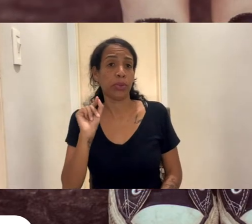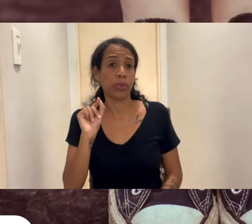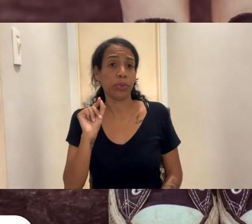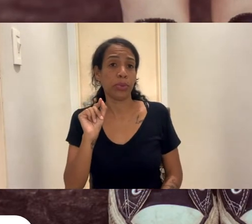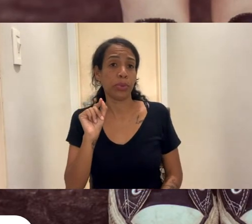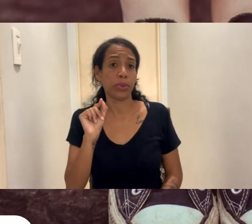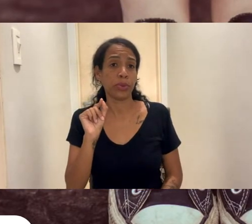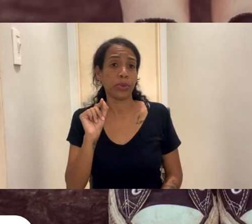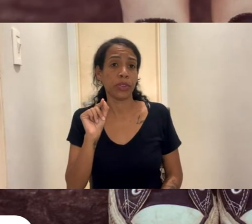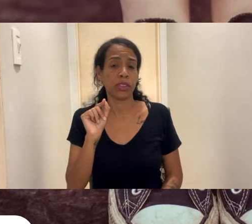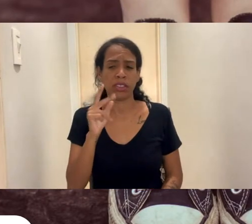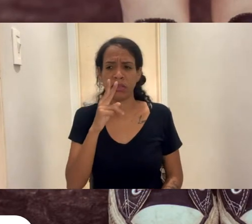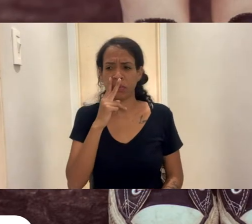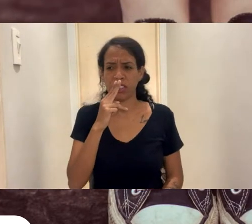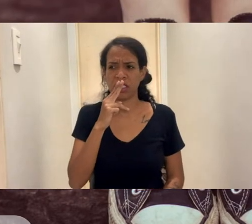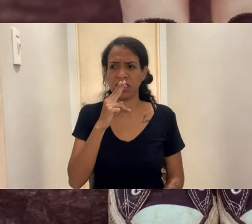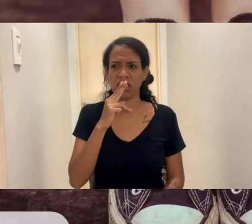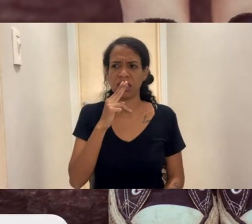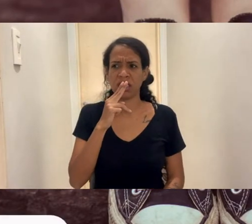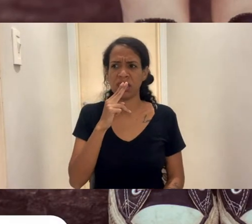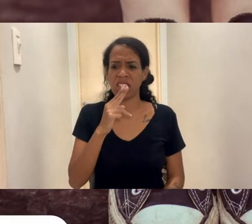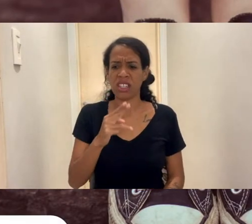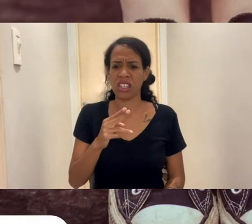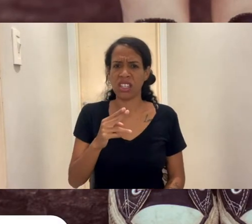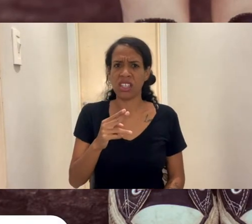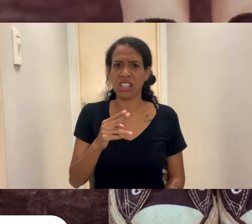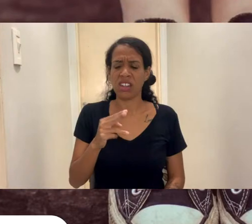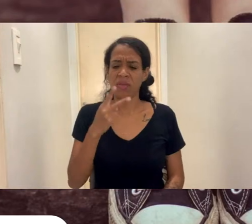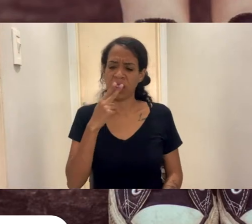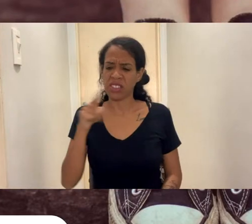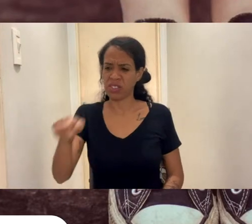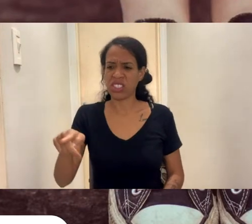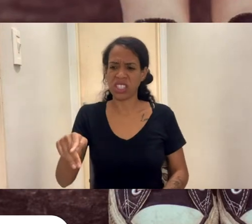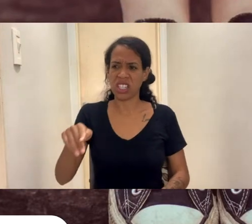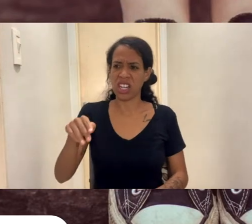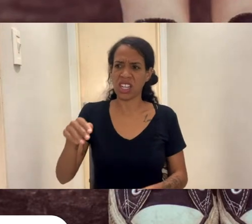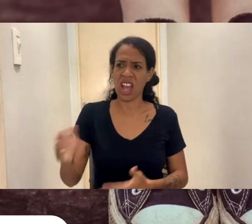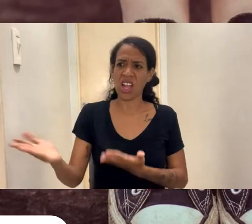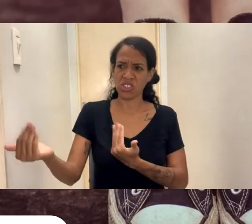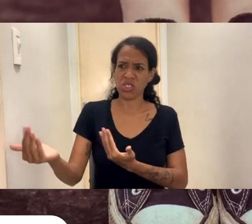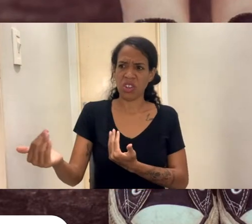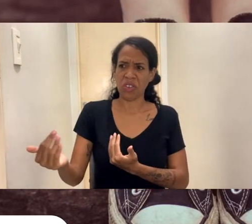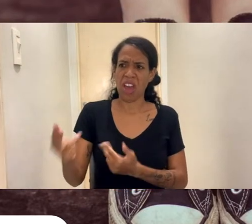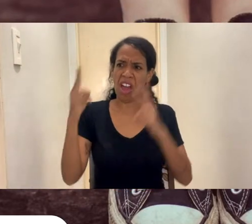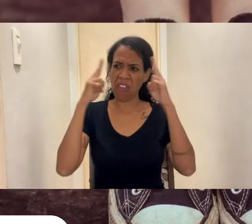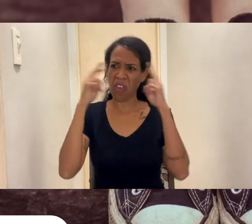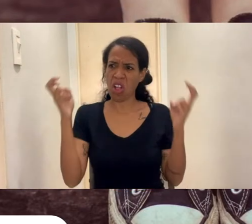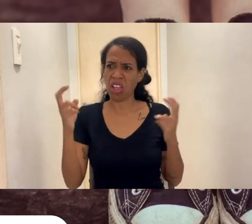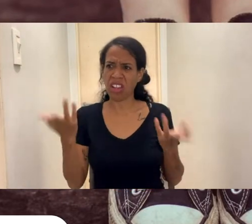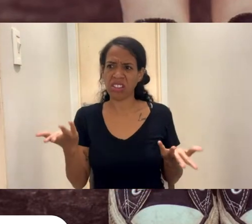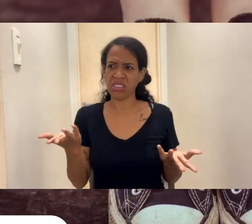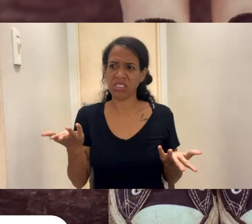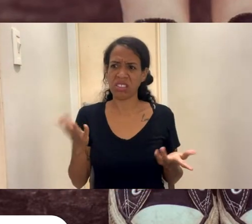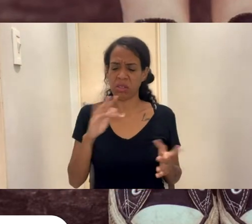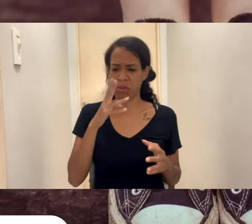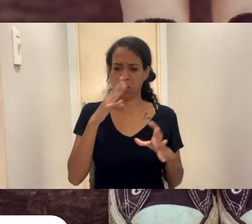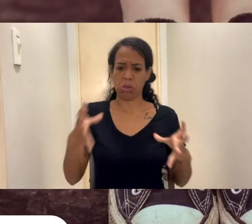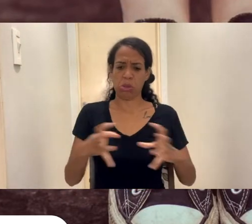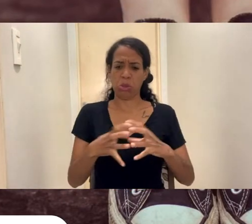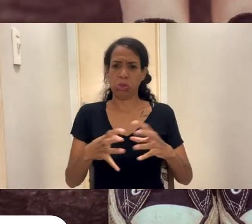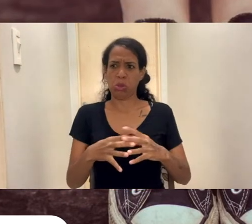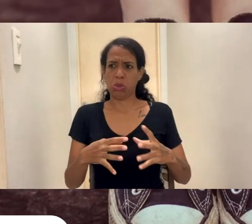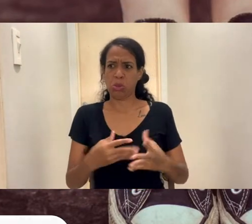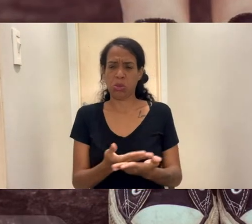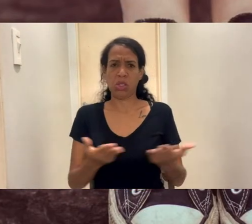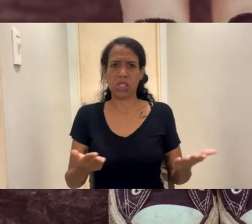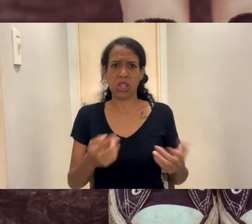essa imagem de serem adolescentes violentos, né? E a gente tem uma sociedade, a gente tem